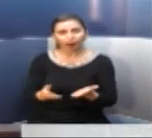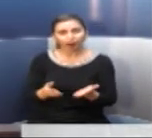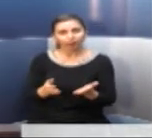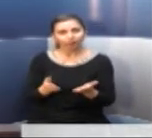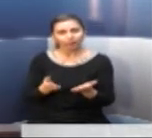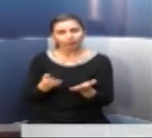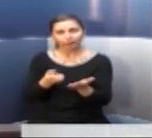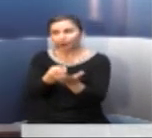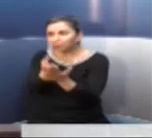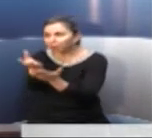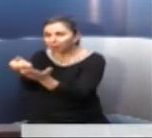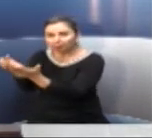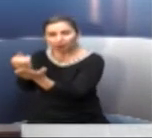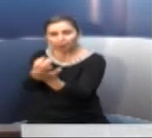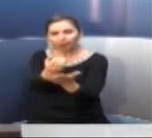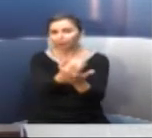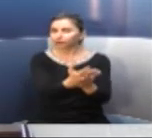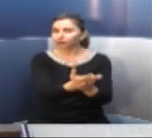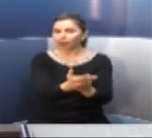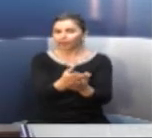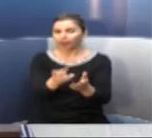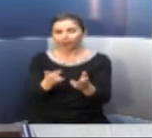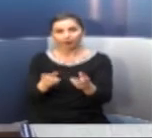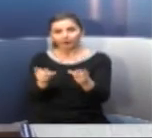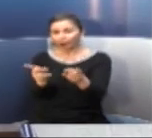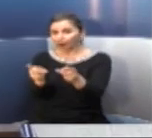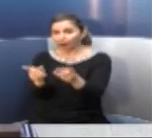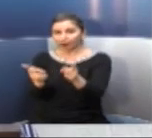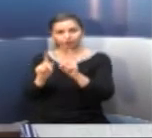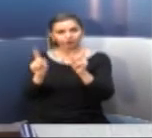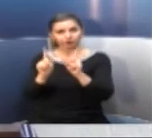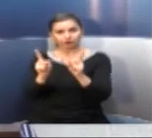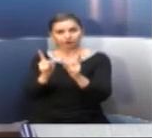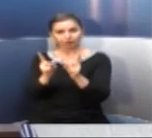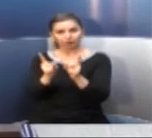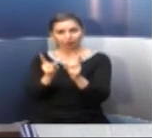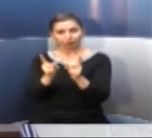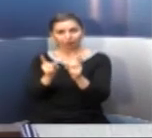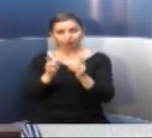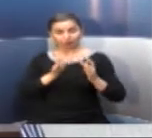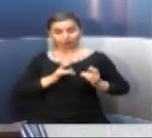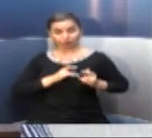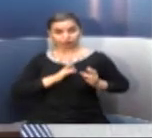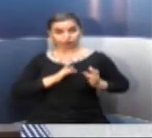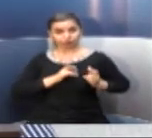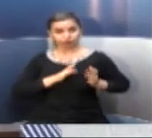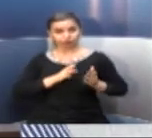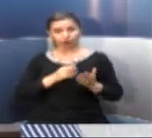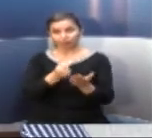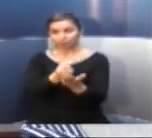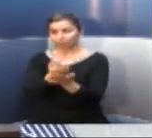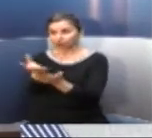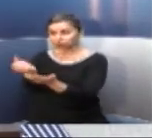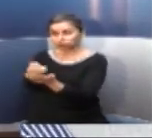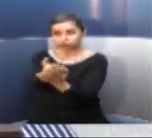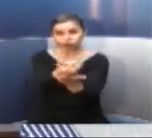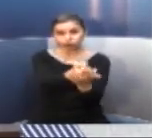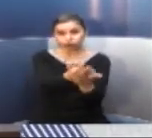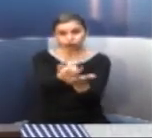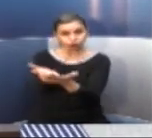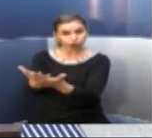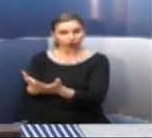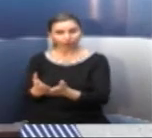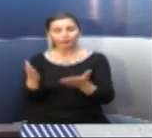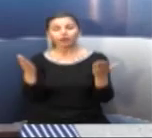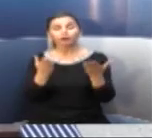doadas, não são vendidas. Então, é um trabalho dos mais brilhantes nessa cidade que a associação realiza. E hoje